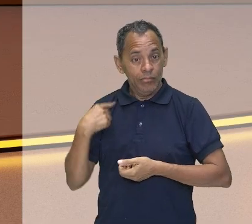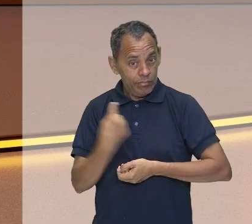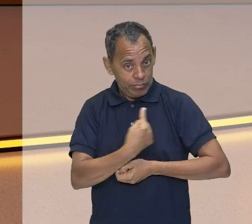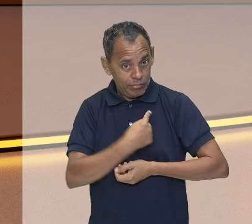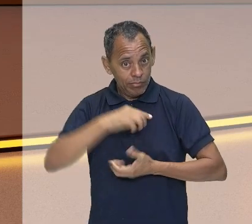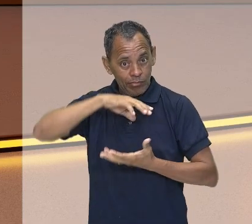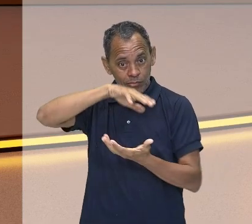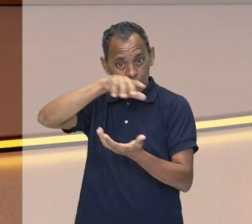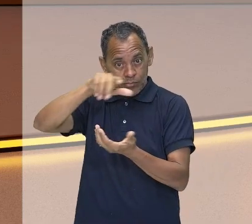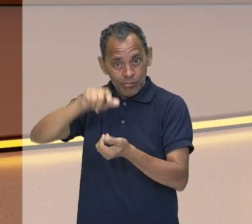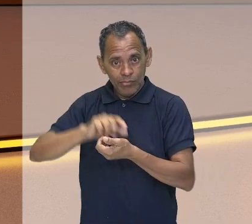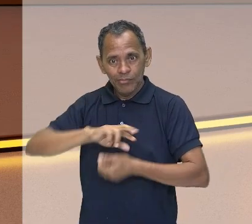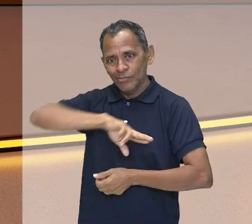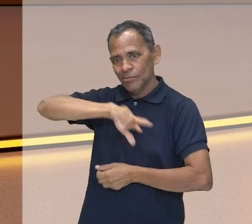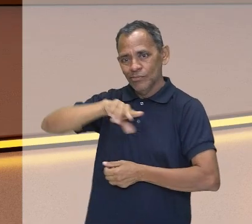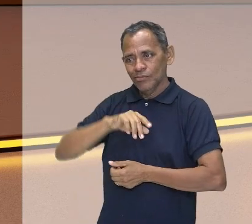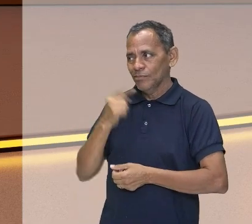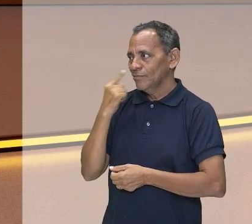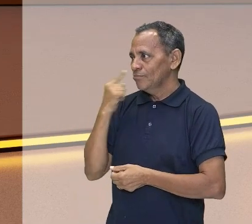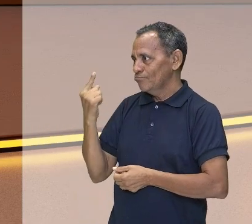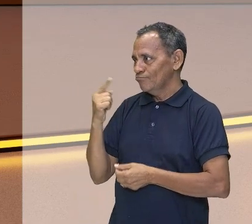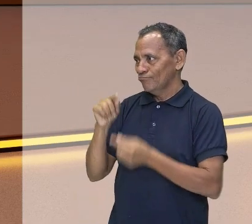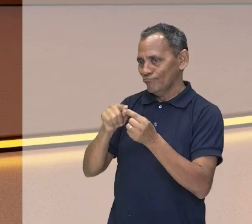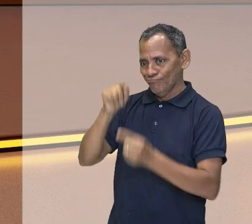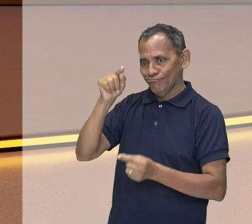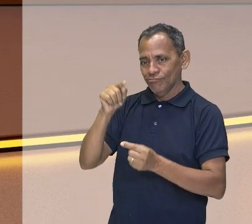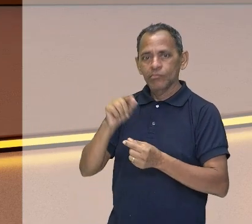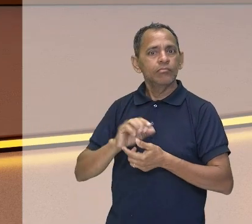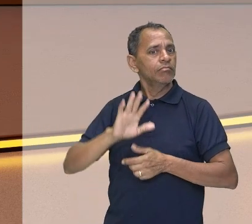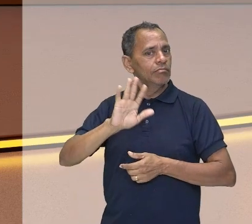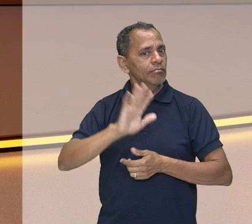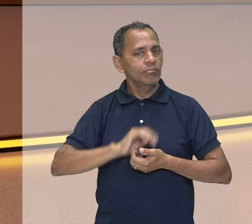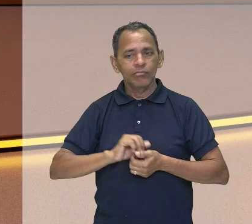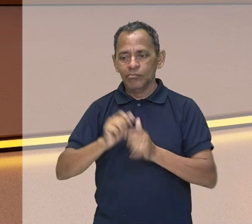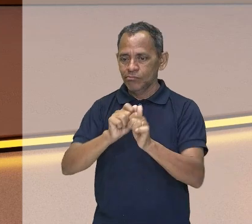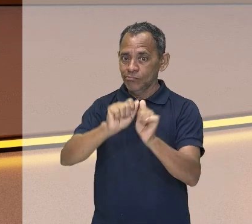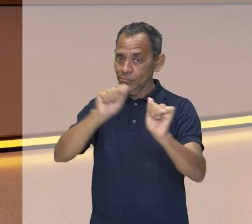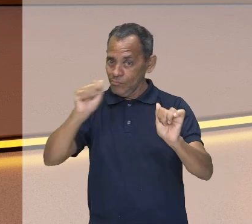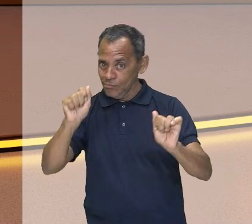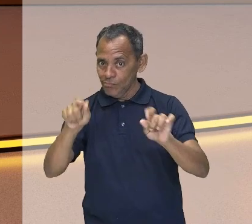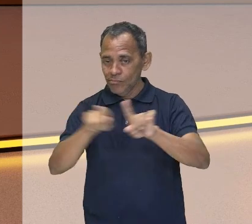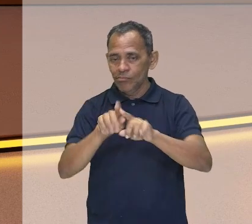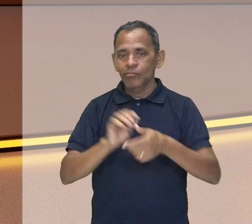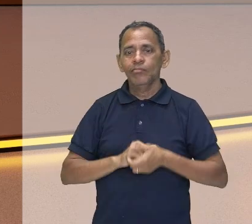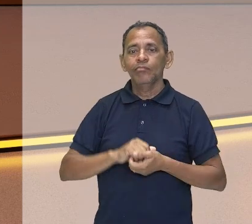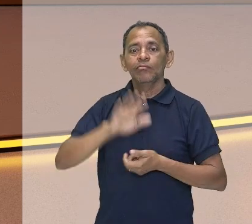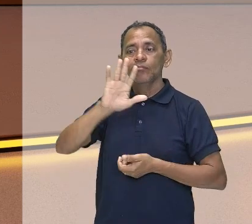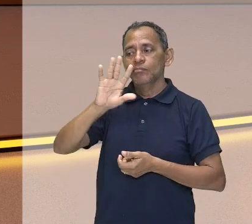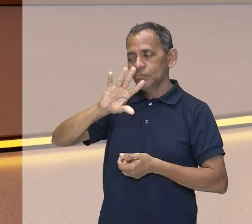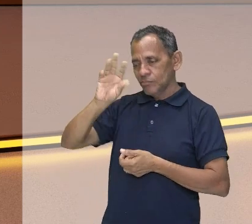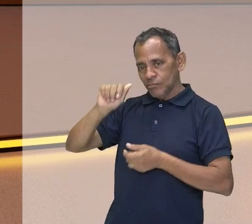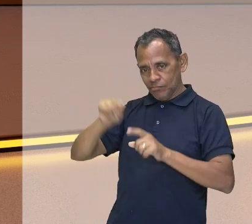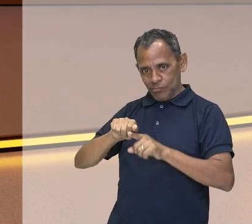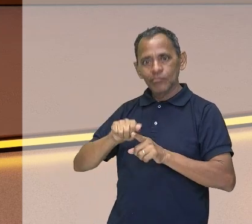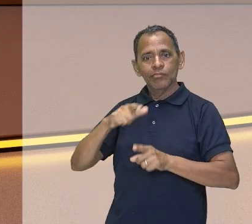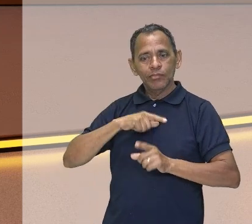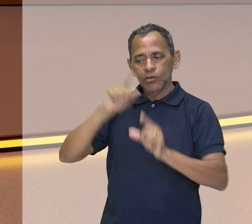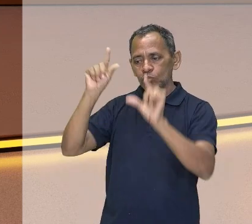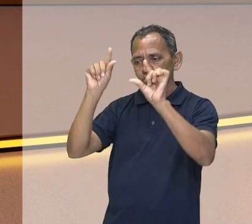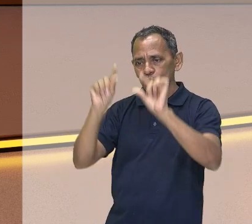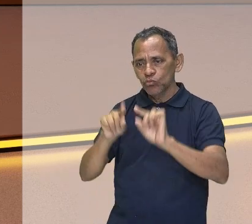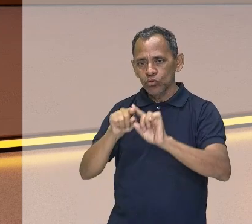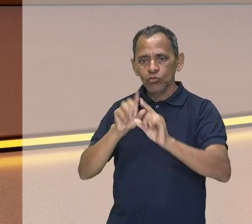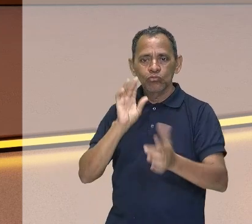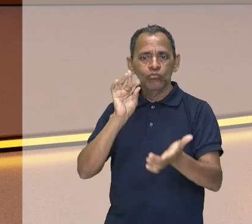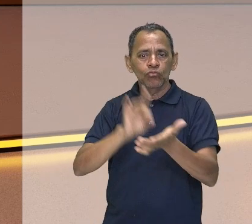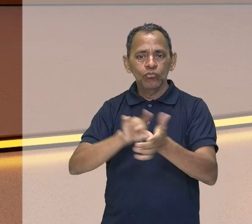é desse tamanho aqui, ele é bem maior. Então, o mapa, ele faz, através da escala, uma redução da realidade